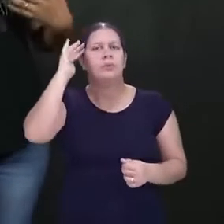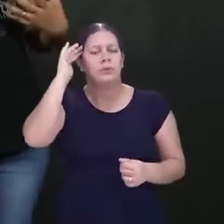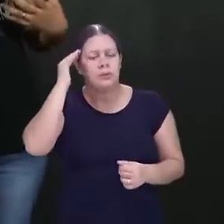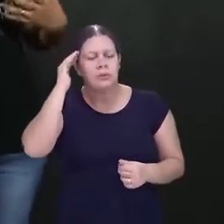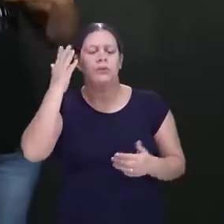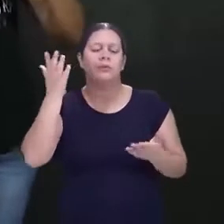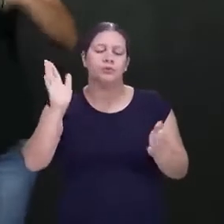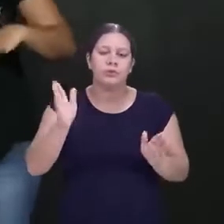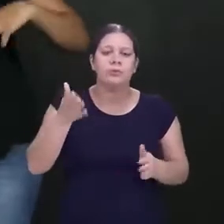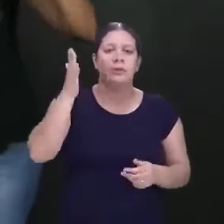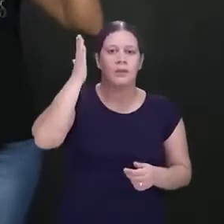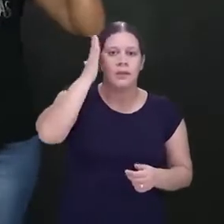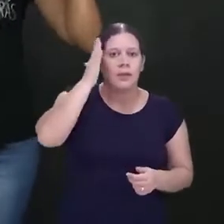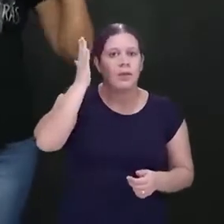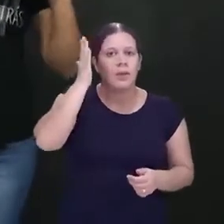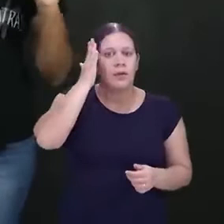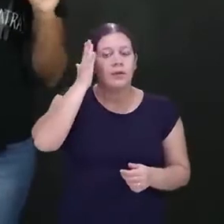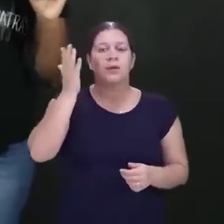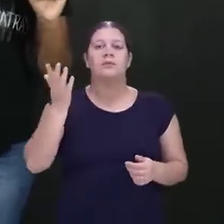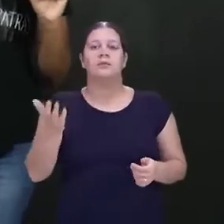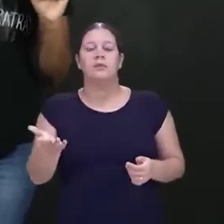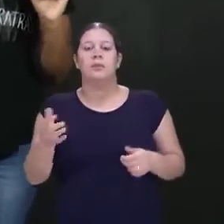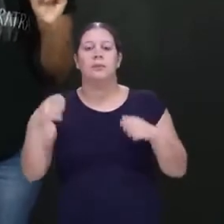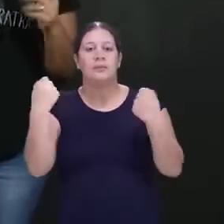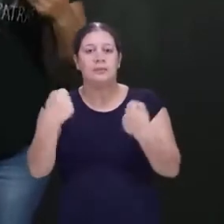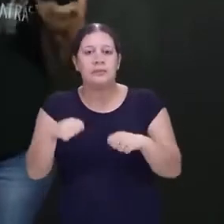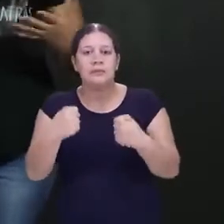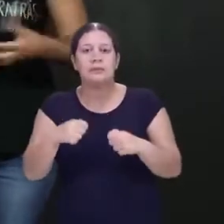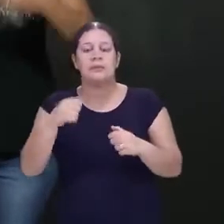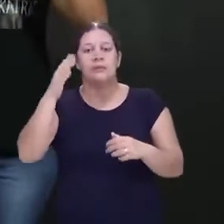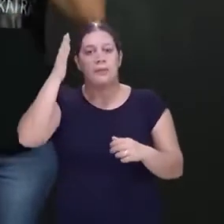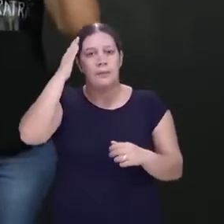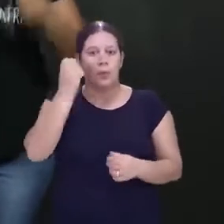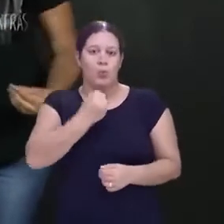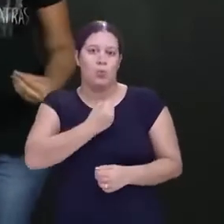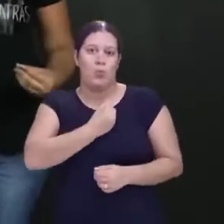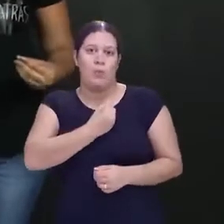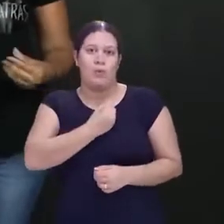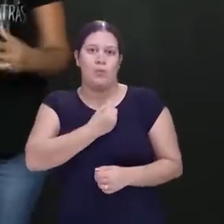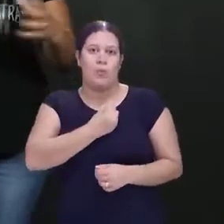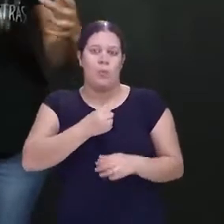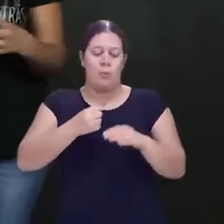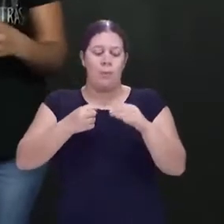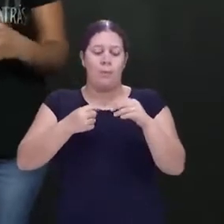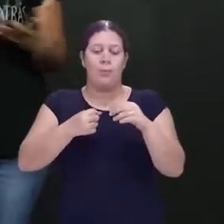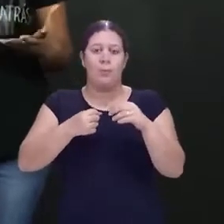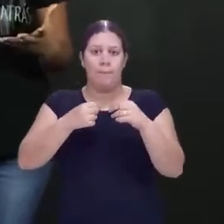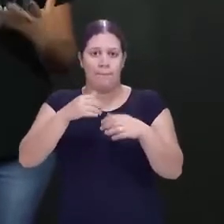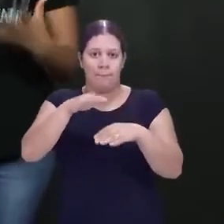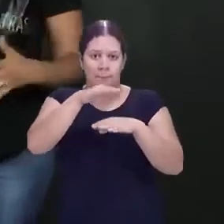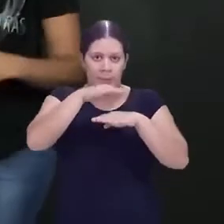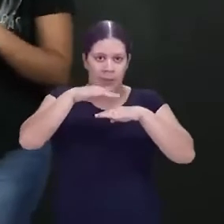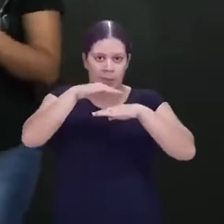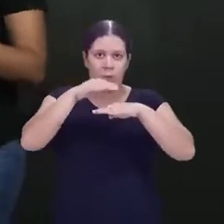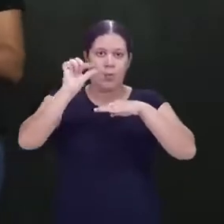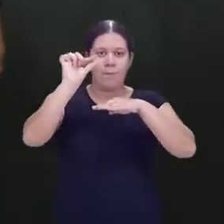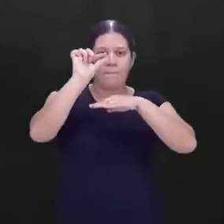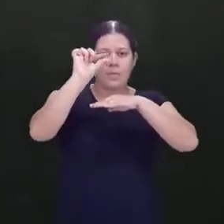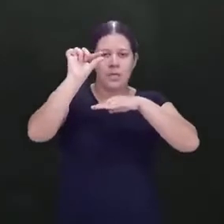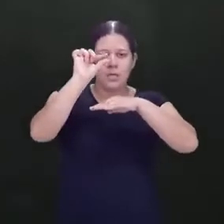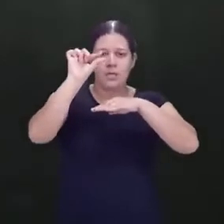é uma reação química, entendi que ela é representada pela equação, vi um exemplo prático de uma reação por junção